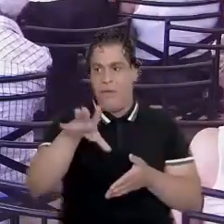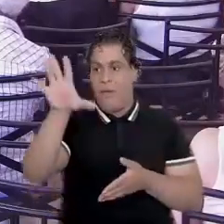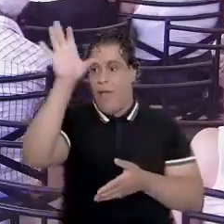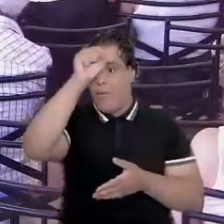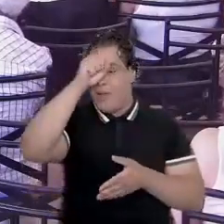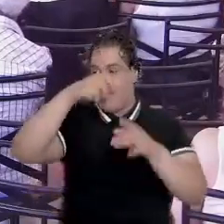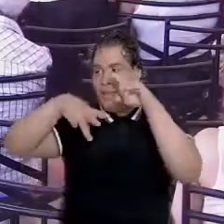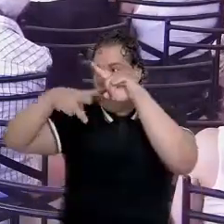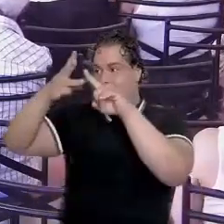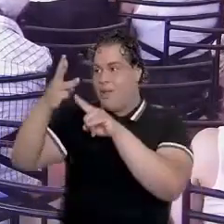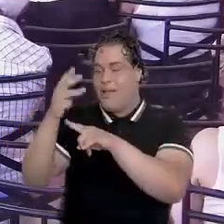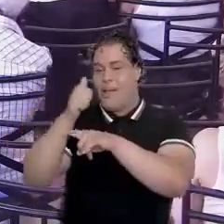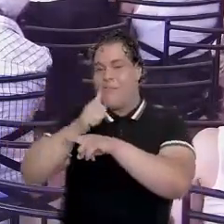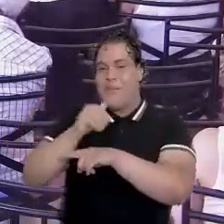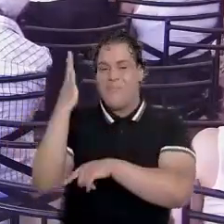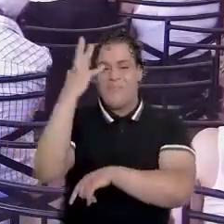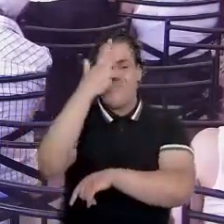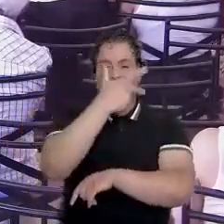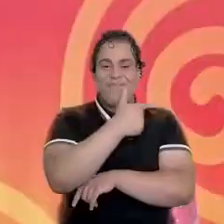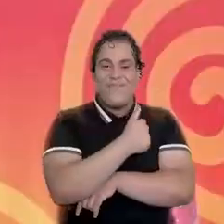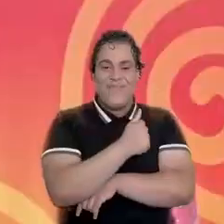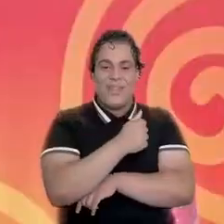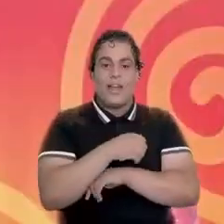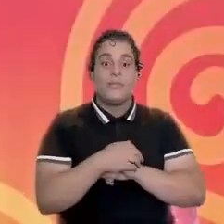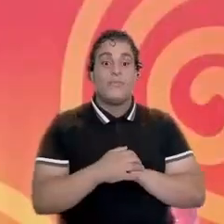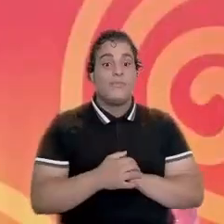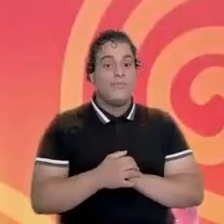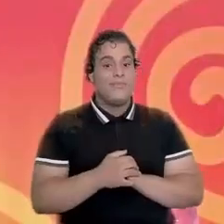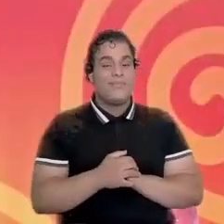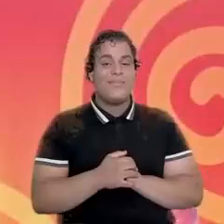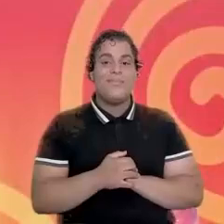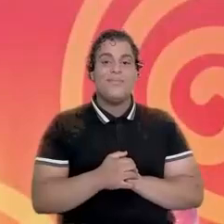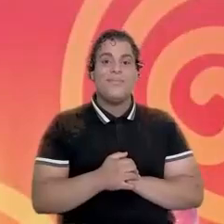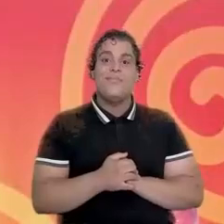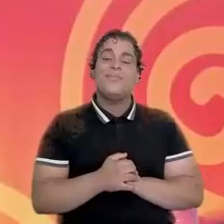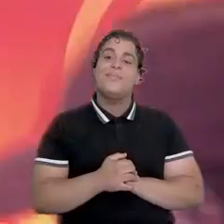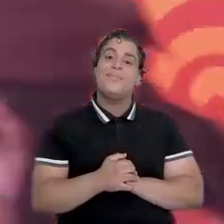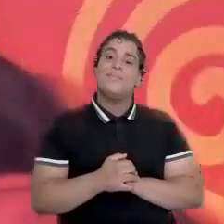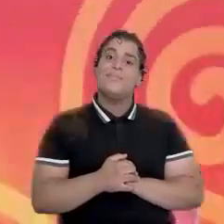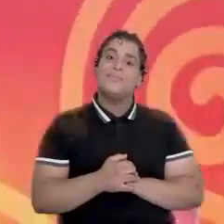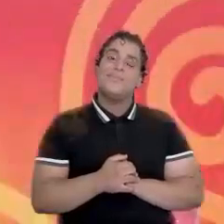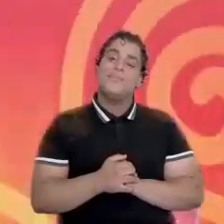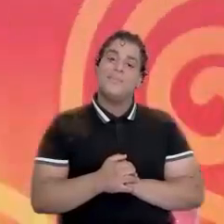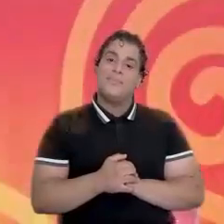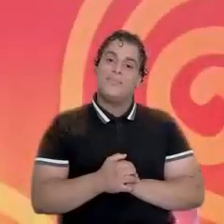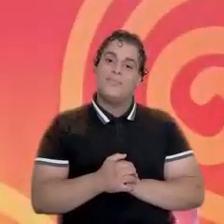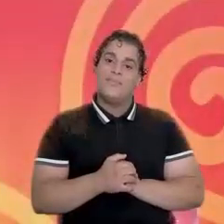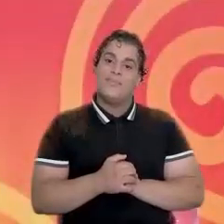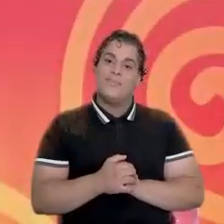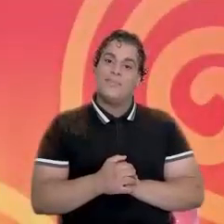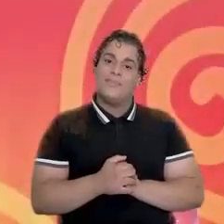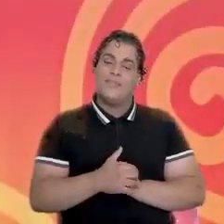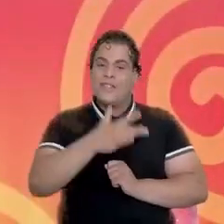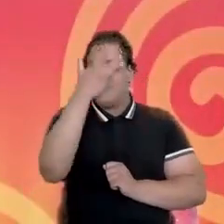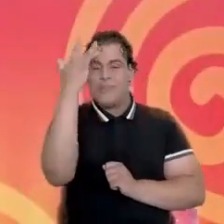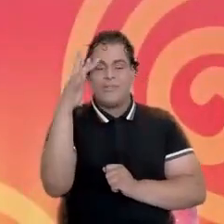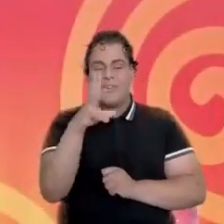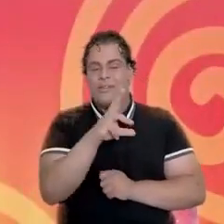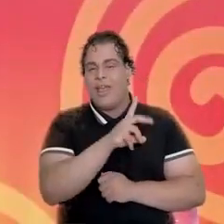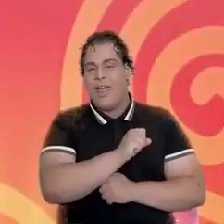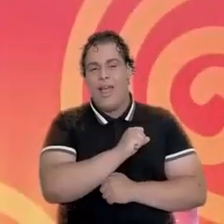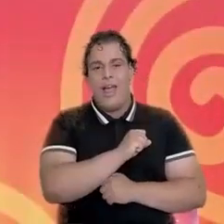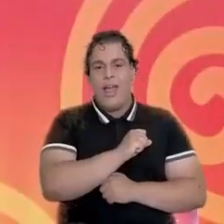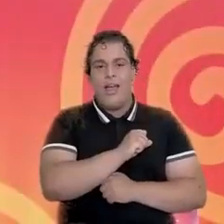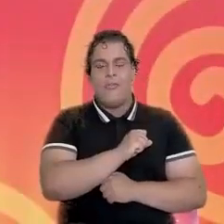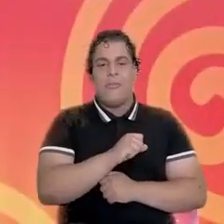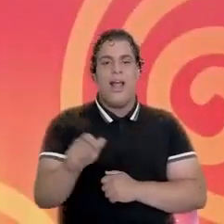3 mulheres maravilhosas. E é inevitável, enquanto fã, né, da literatura, fã